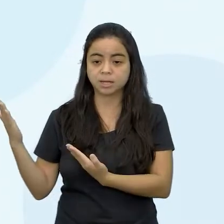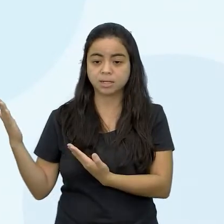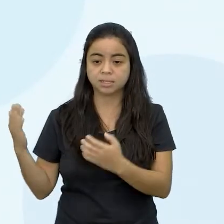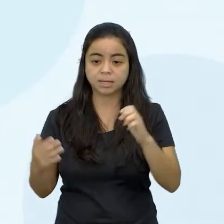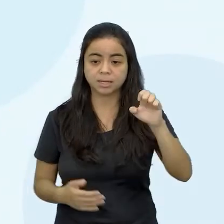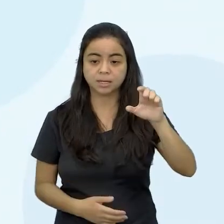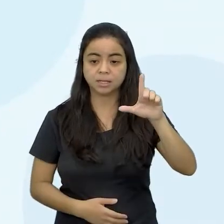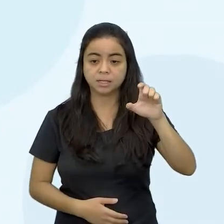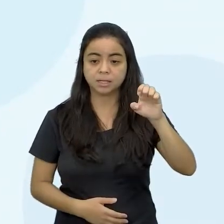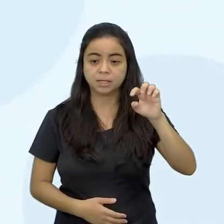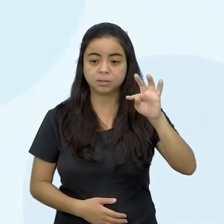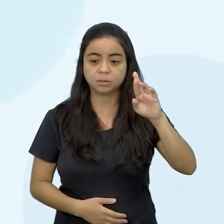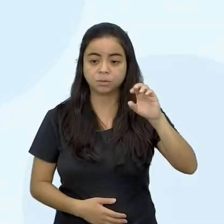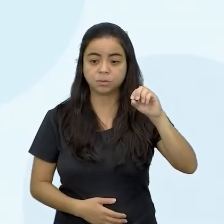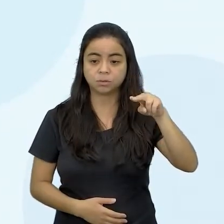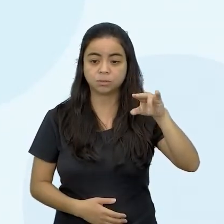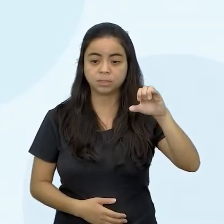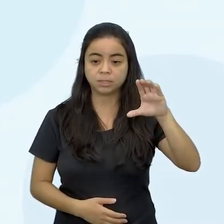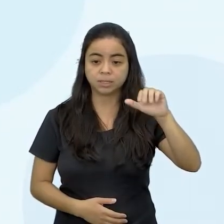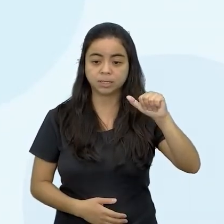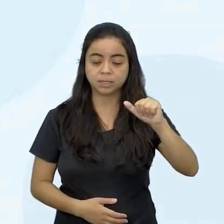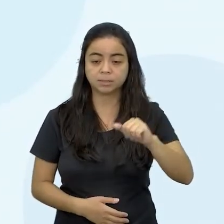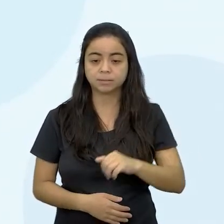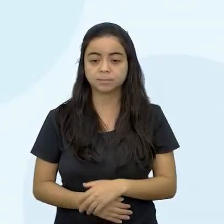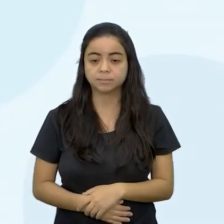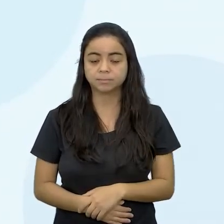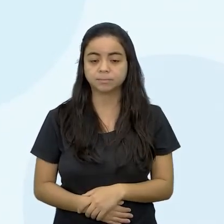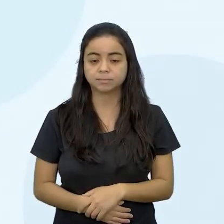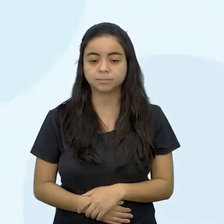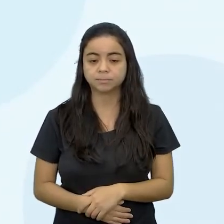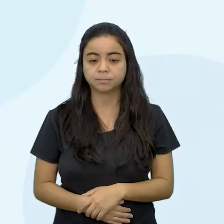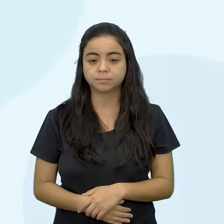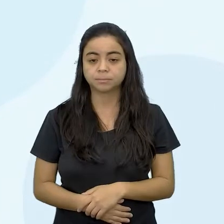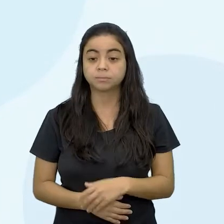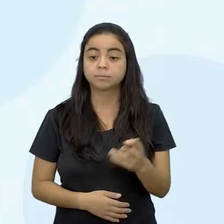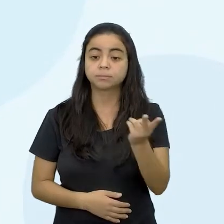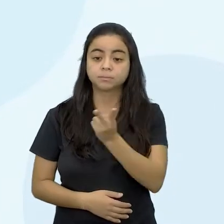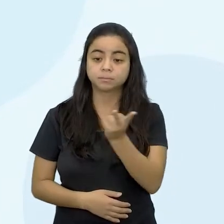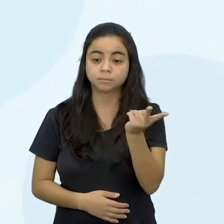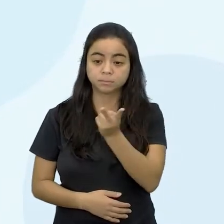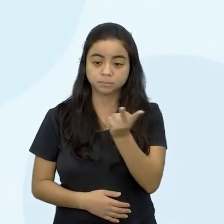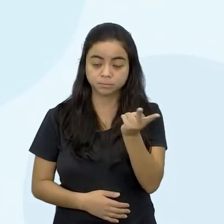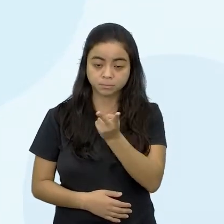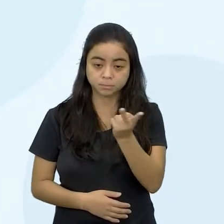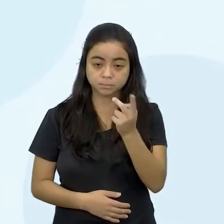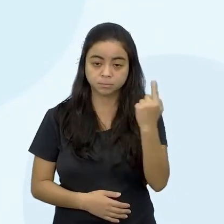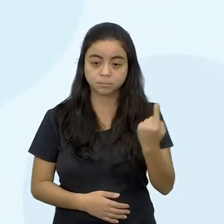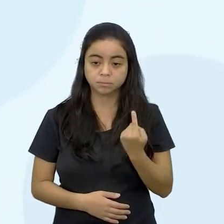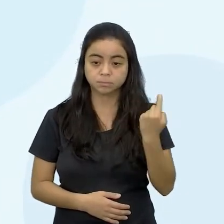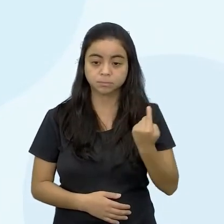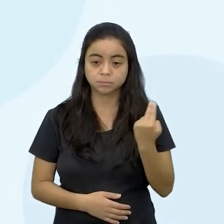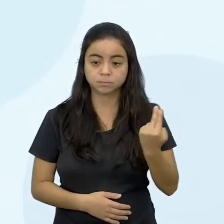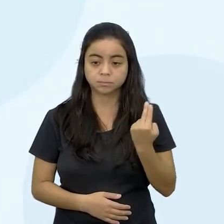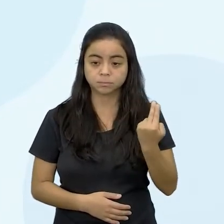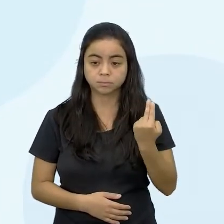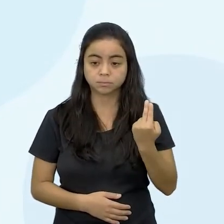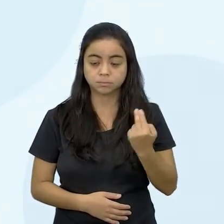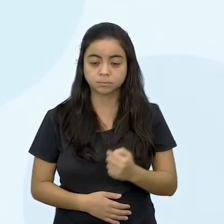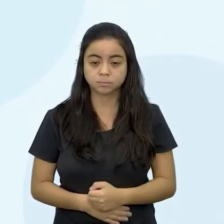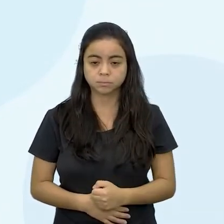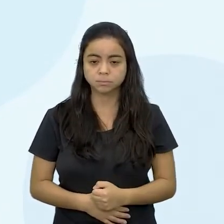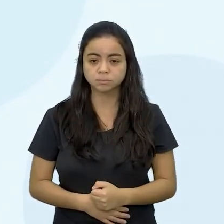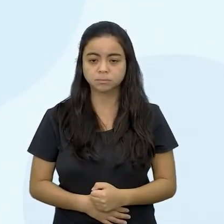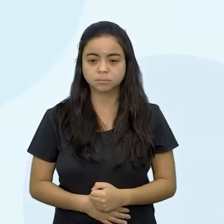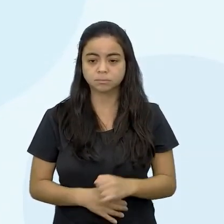lâmpada eletrônica uma lâmpada fluorescente compacta as duas ambas utilizam a energia